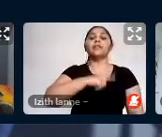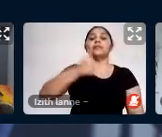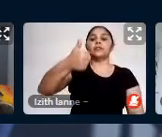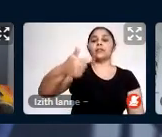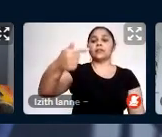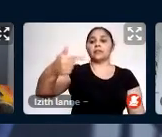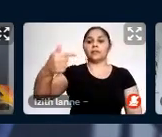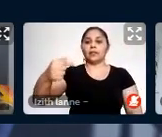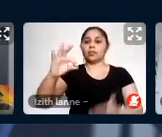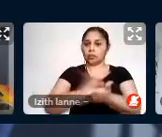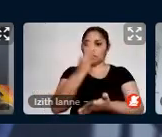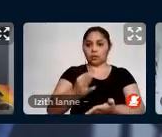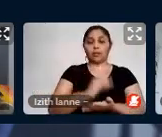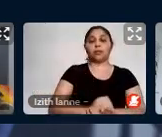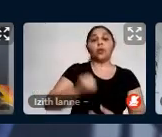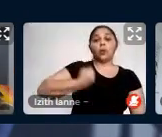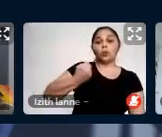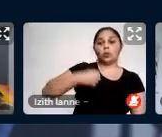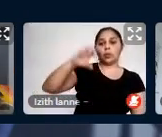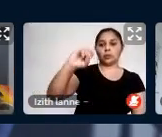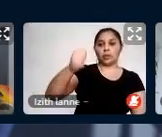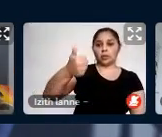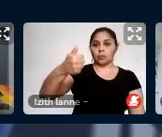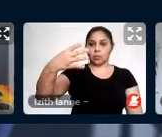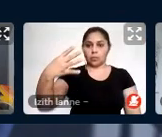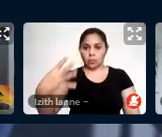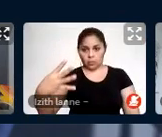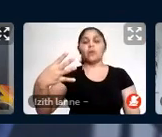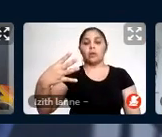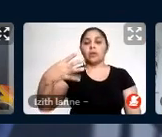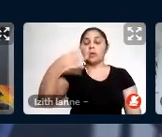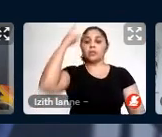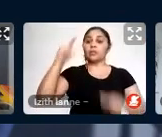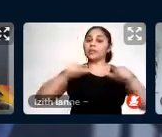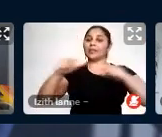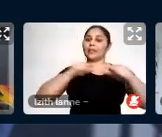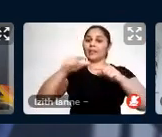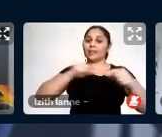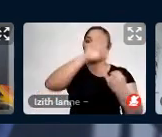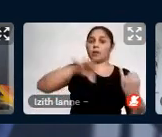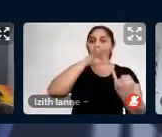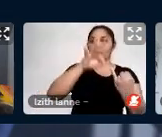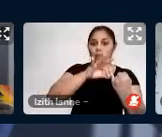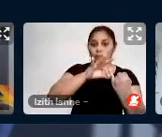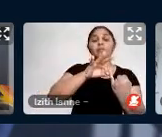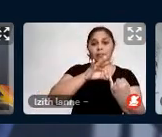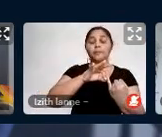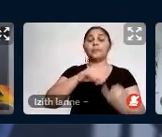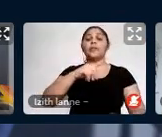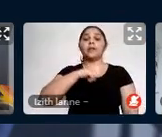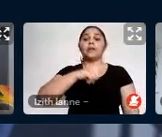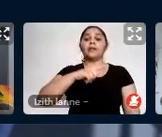inscritos. Código 014, servidores do IFES ampla concorrência,